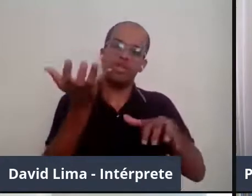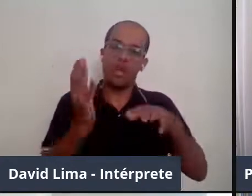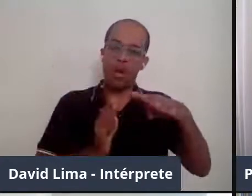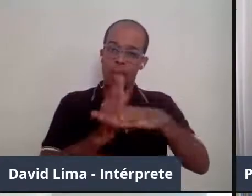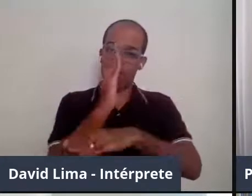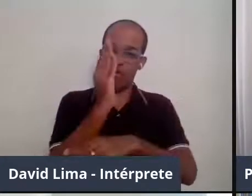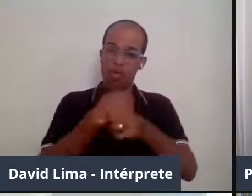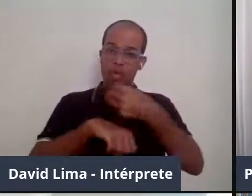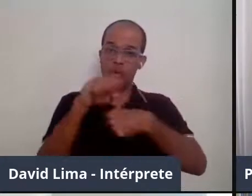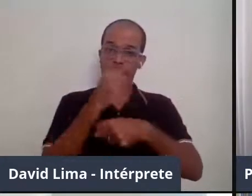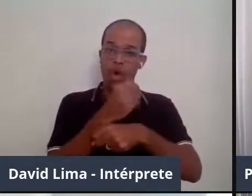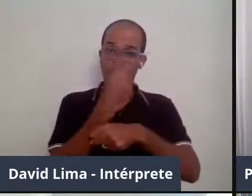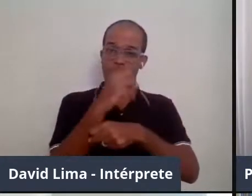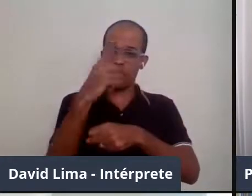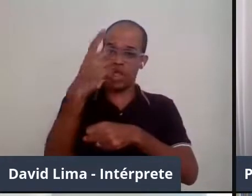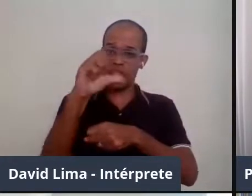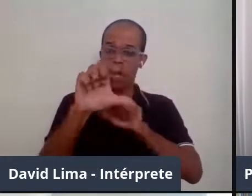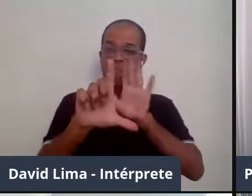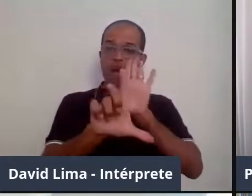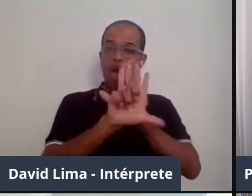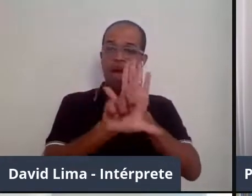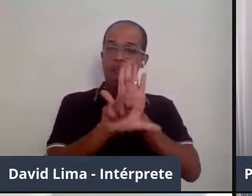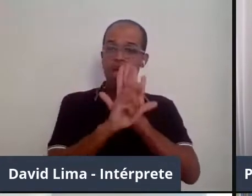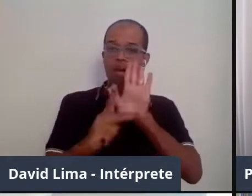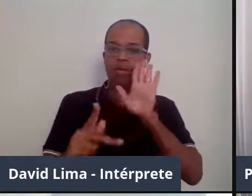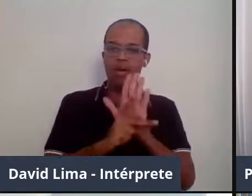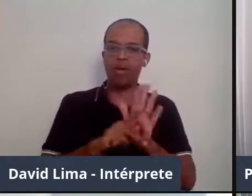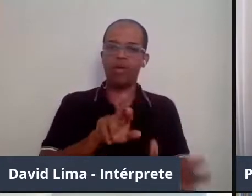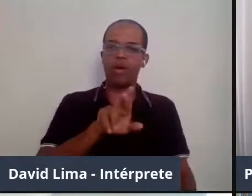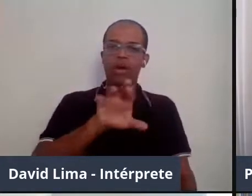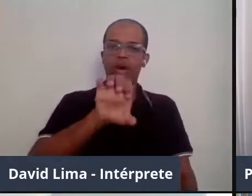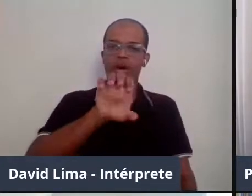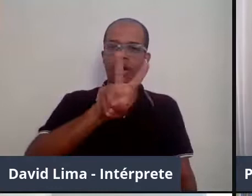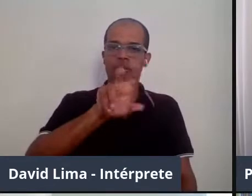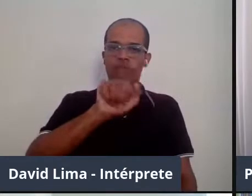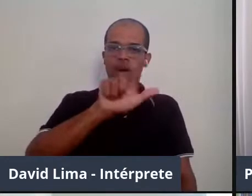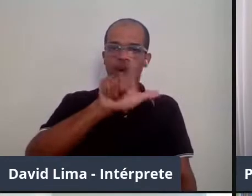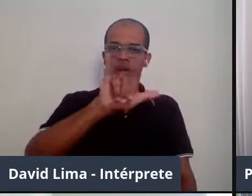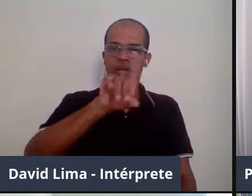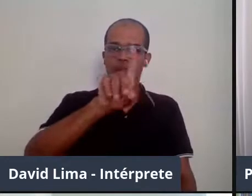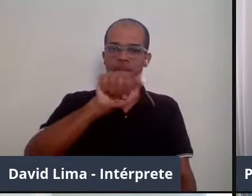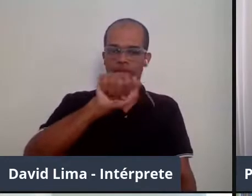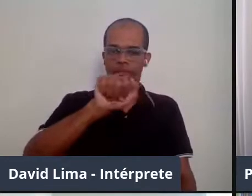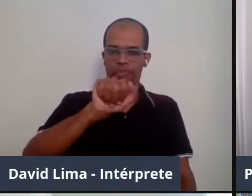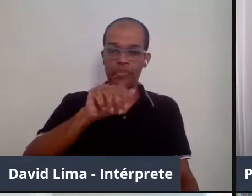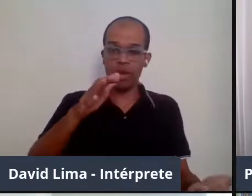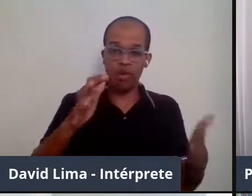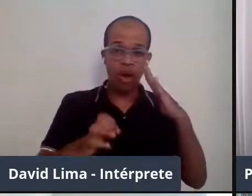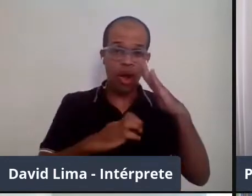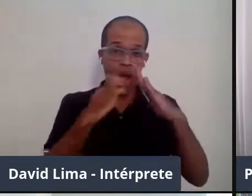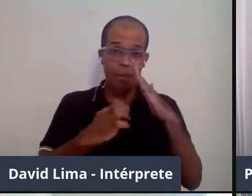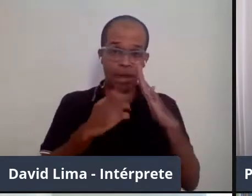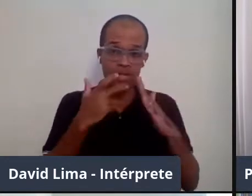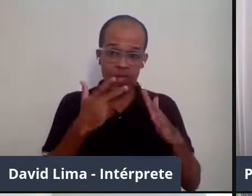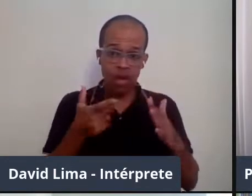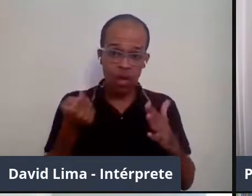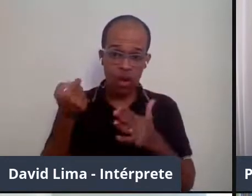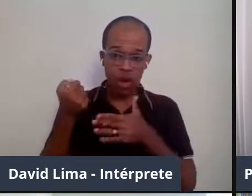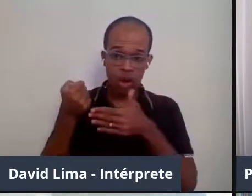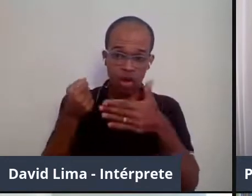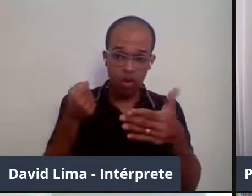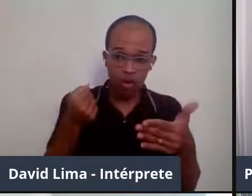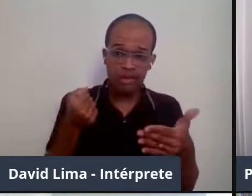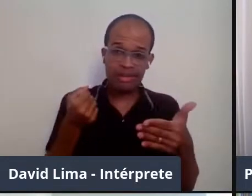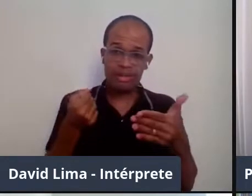a lei do Revalida. Recentemente, a empresa noticiou o debate travado na Câmara de